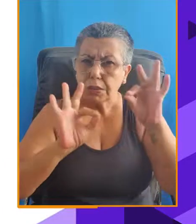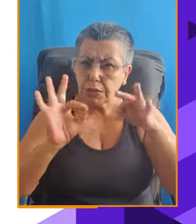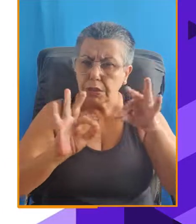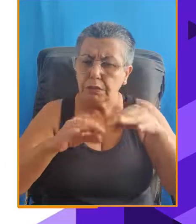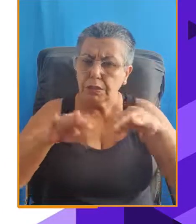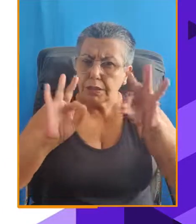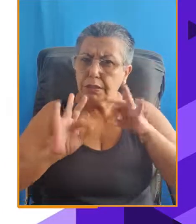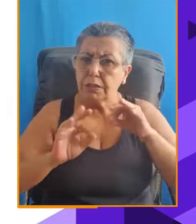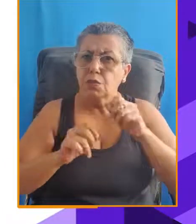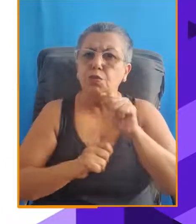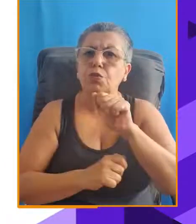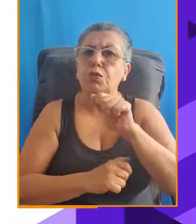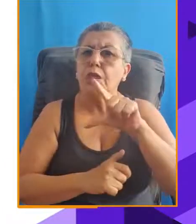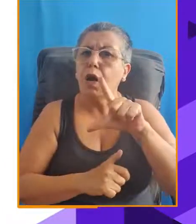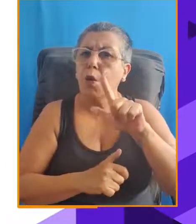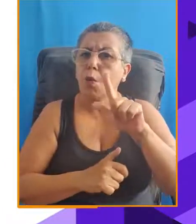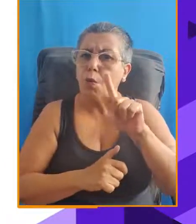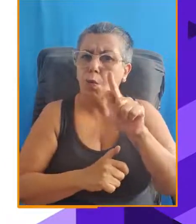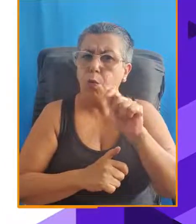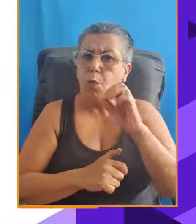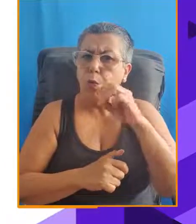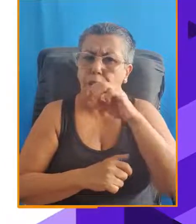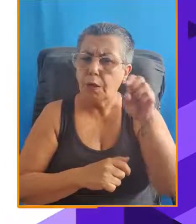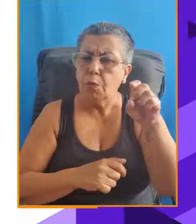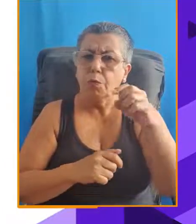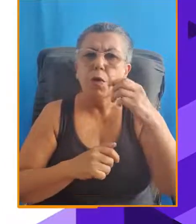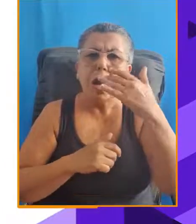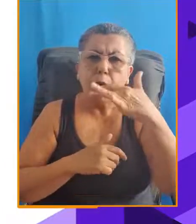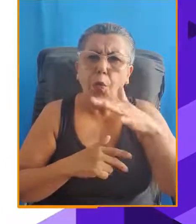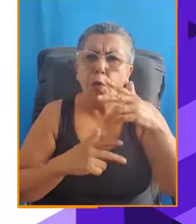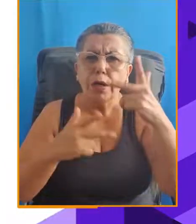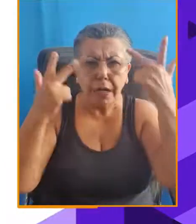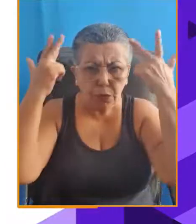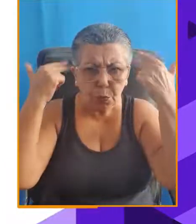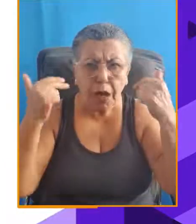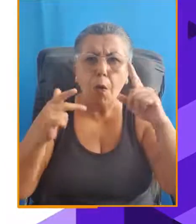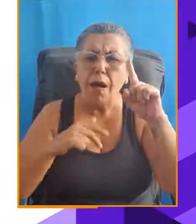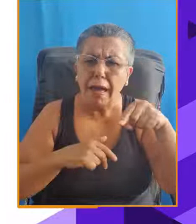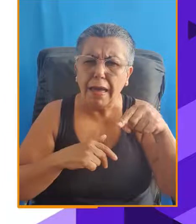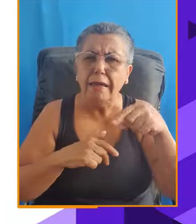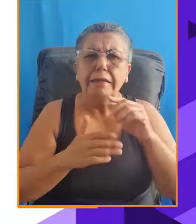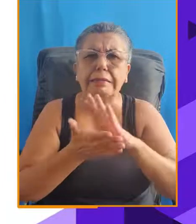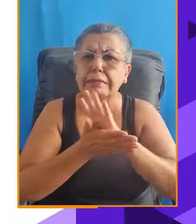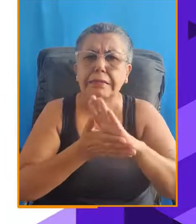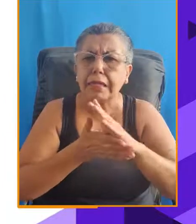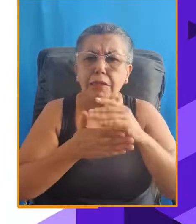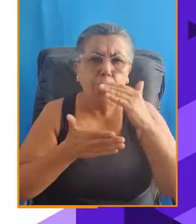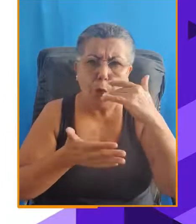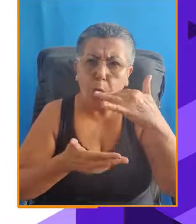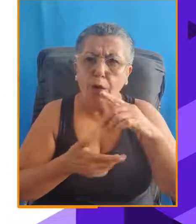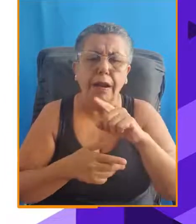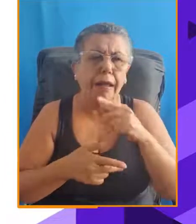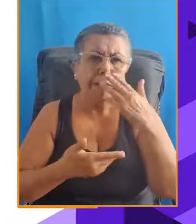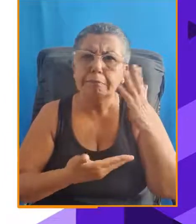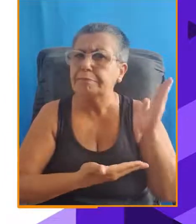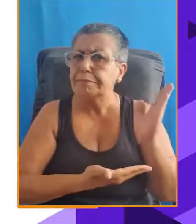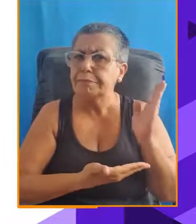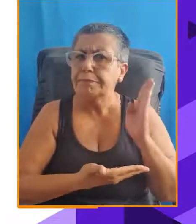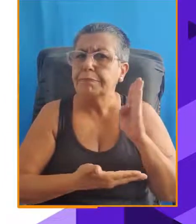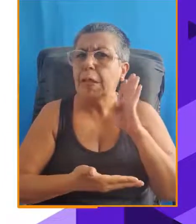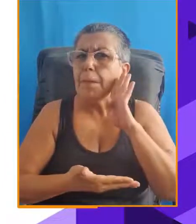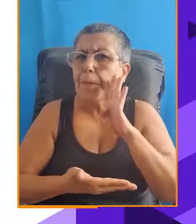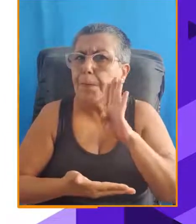100% algodão. A cor natural do tecido de algodão cru, ou seja, sem tingimento, é essa cor